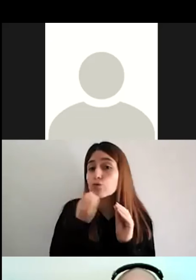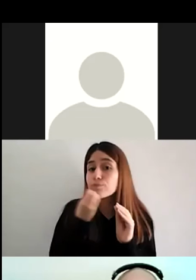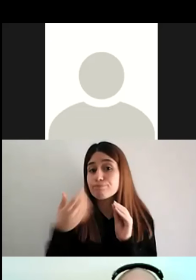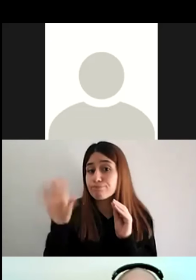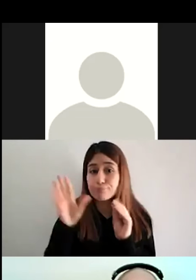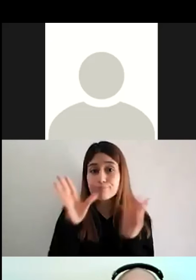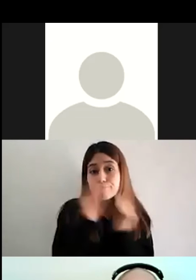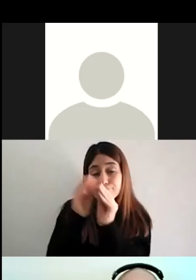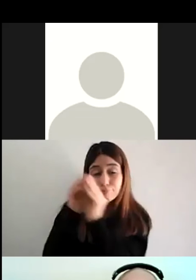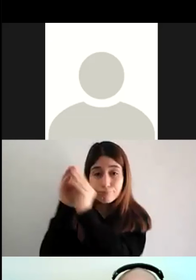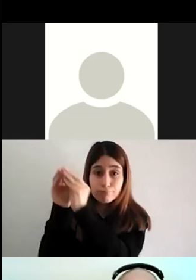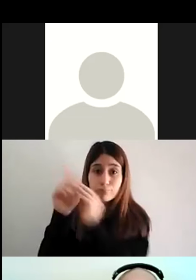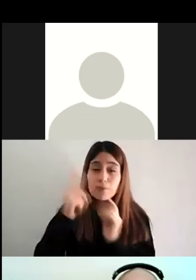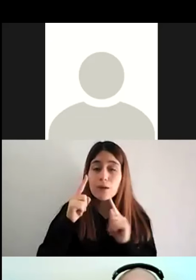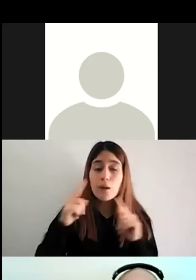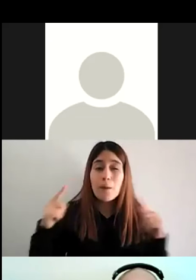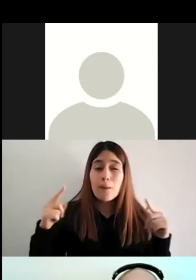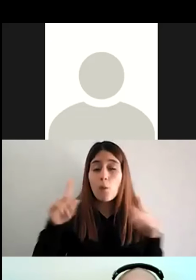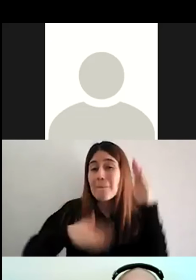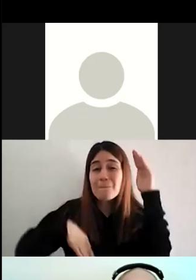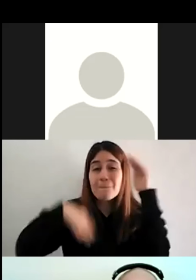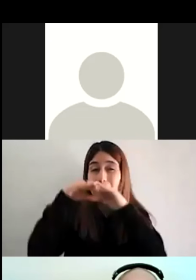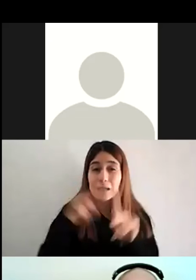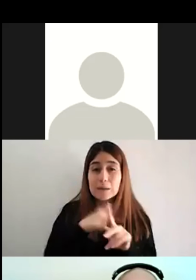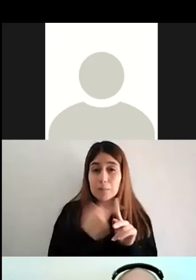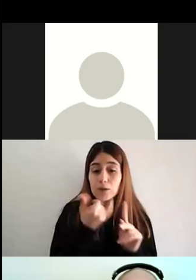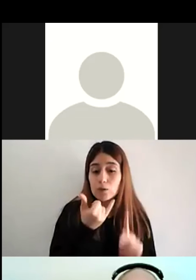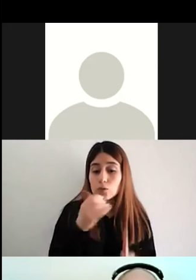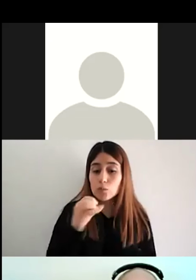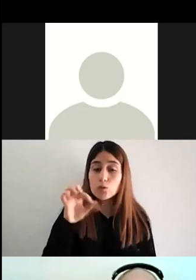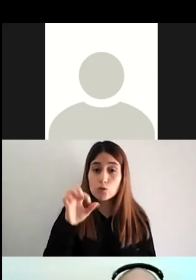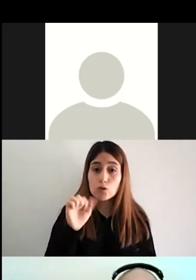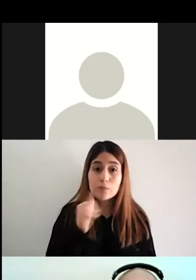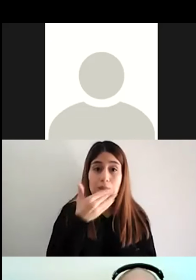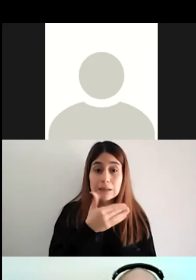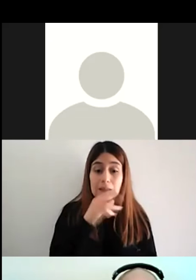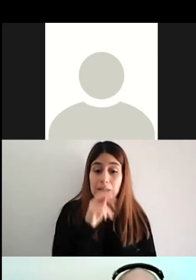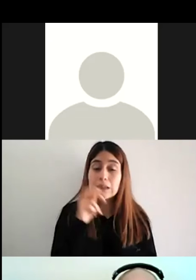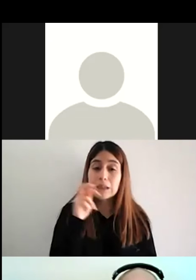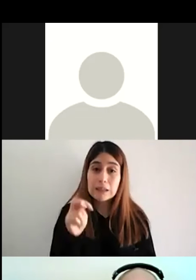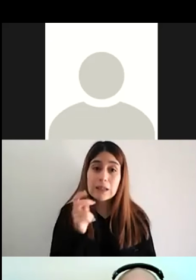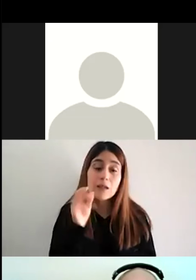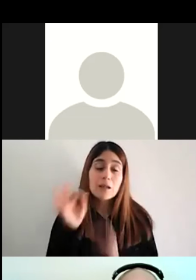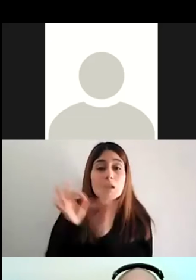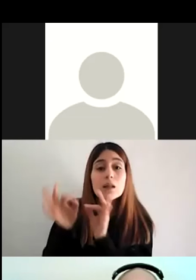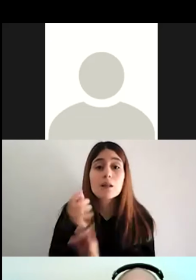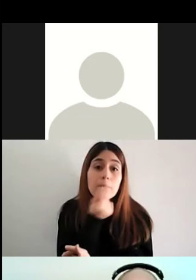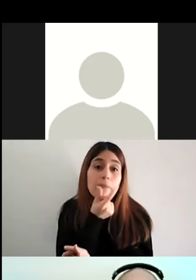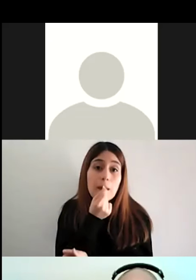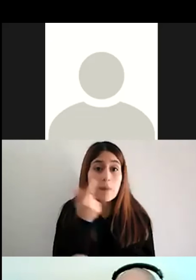órfão. Atingimos um pico em 2018 com 133 medicamentos ou tratamentos